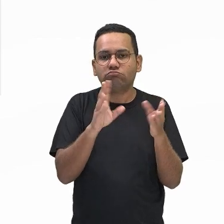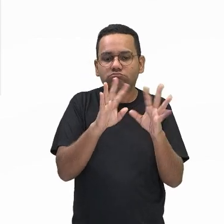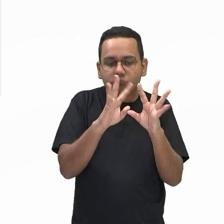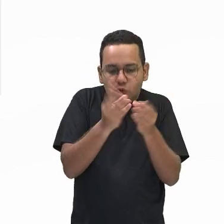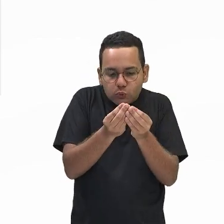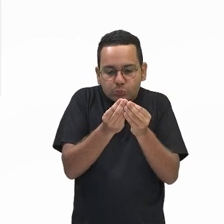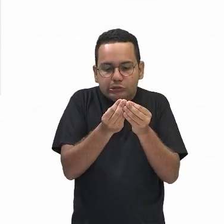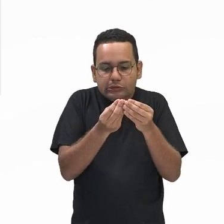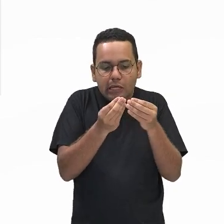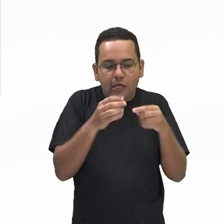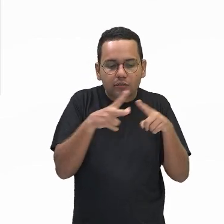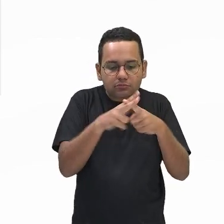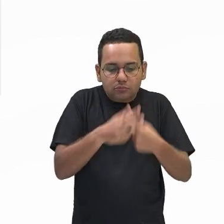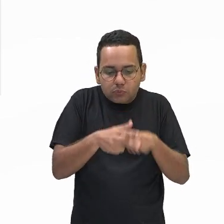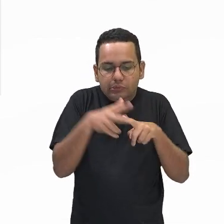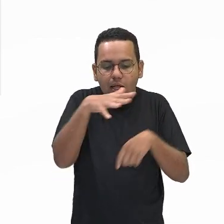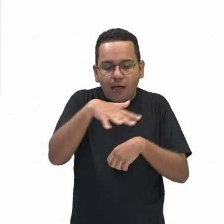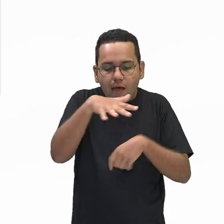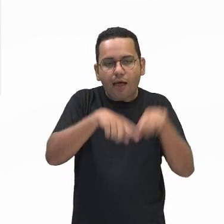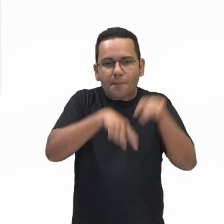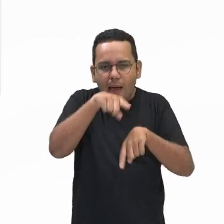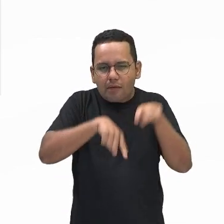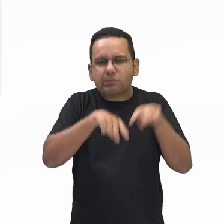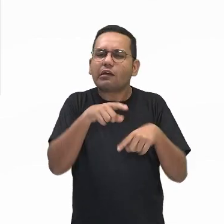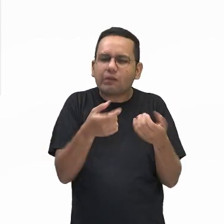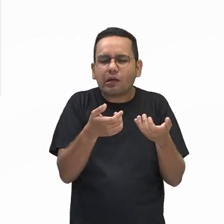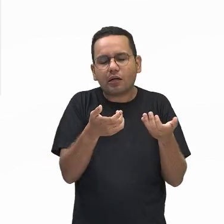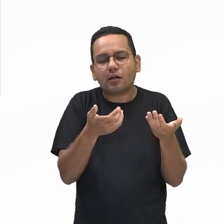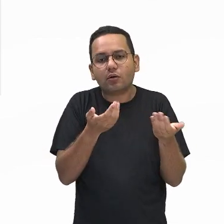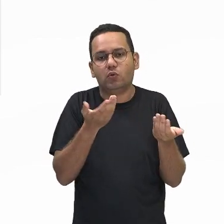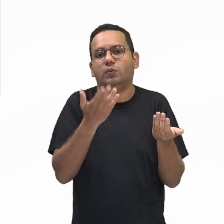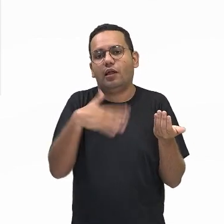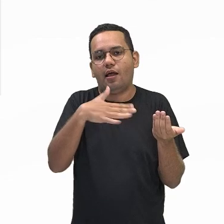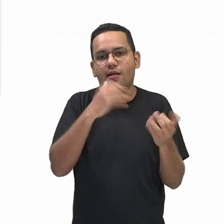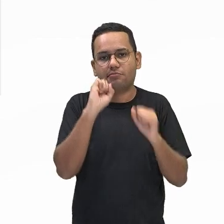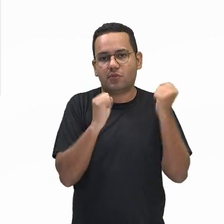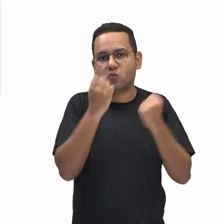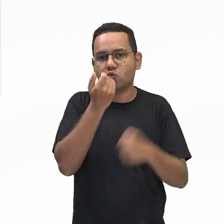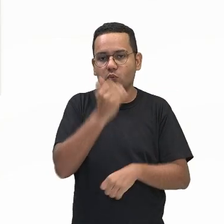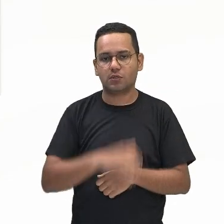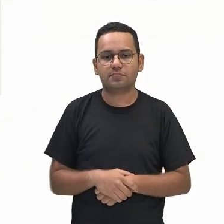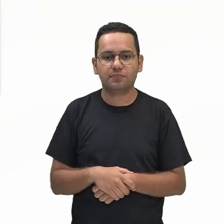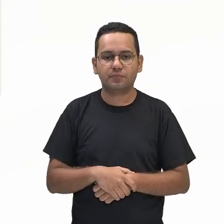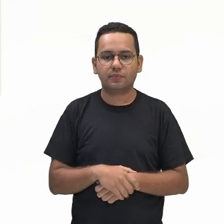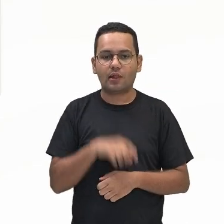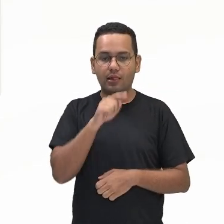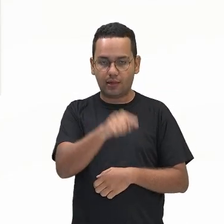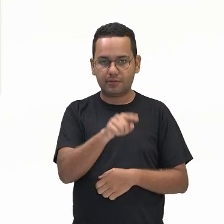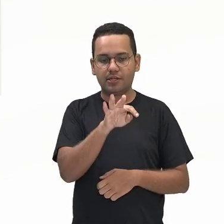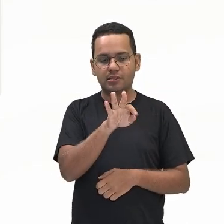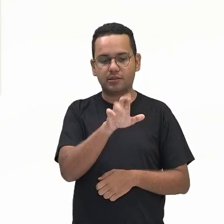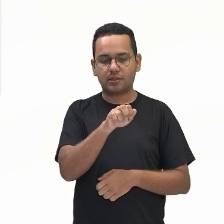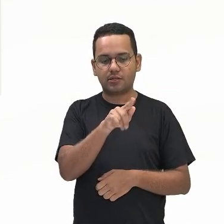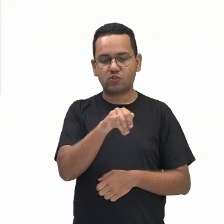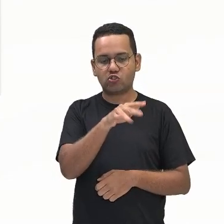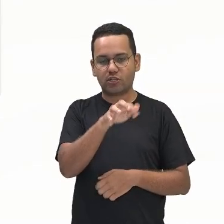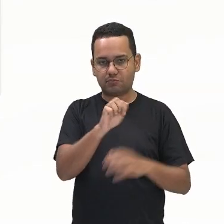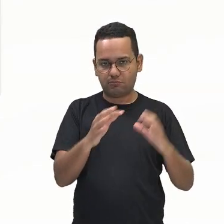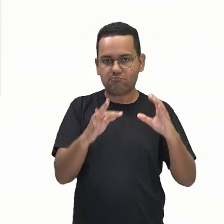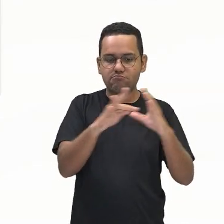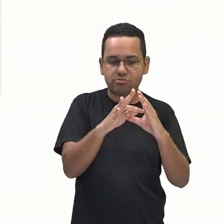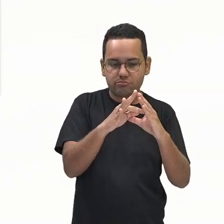transgênicos e a gente pode ter um melhoramento genético. Você observa aí que nos alimentos transgênicos, tá, são aqueles que